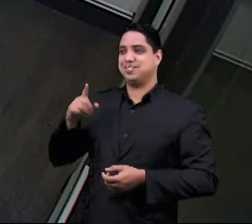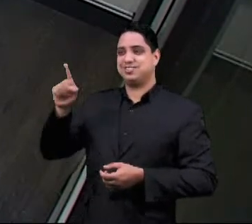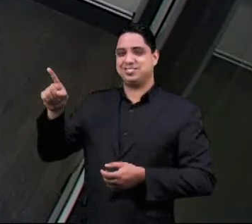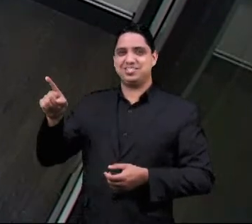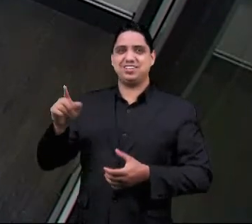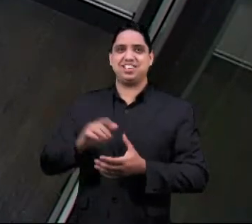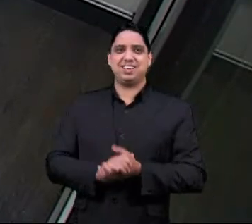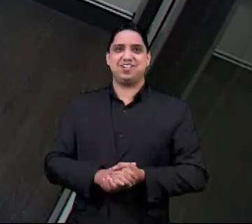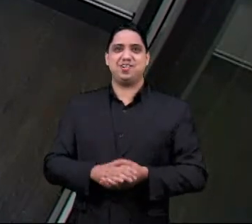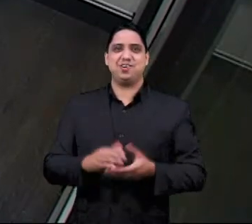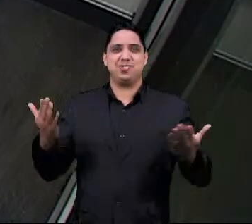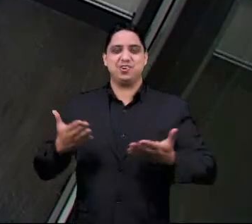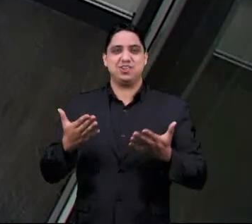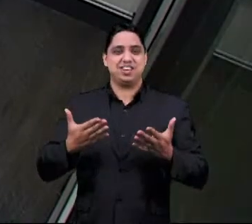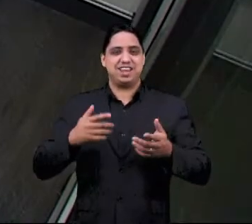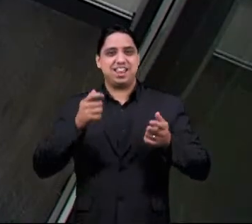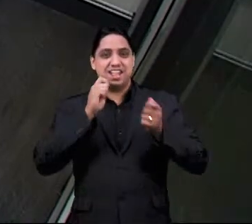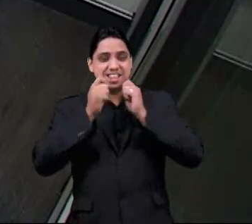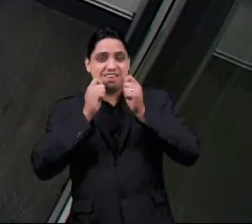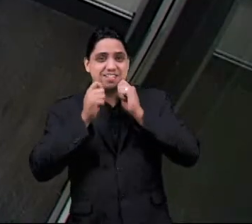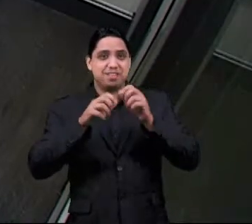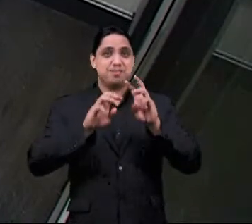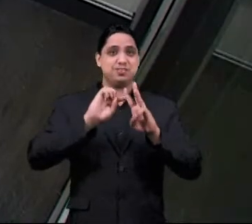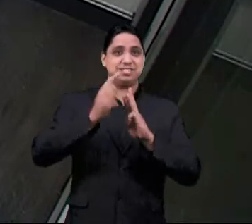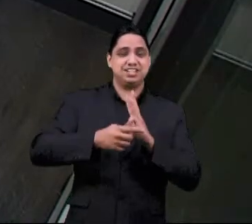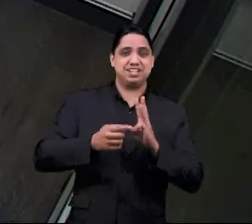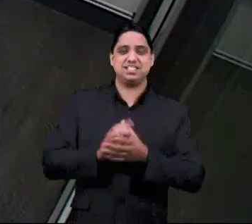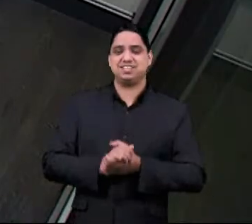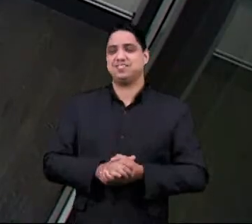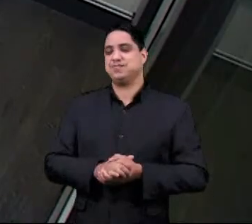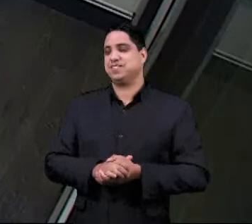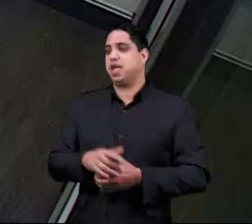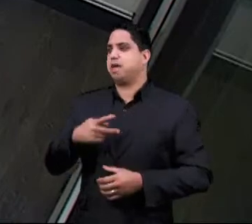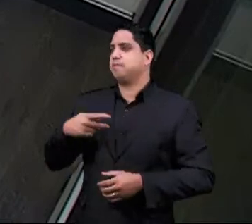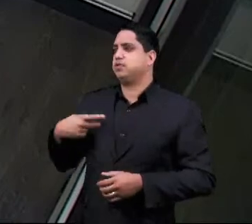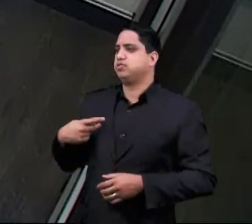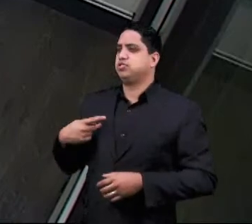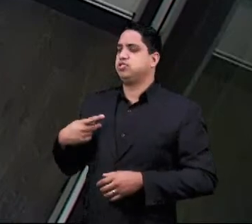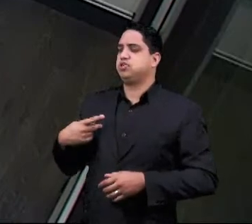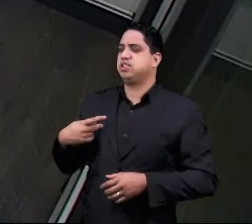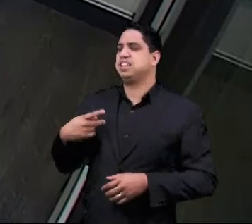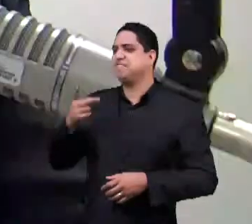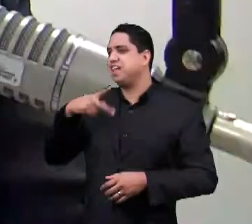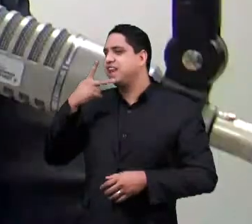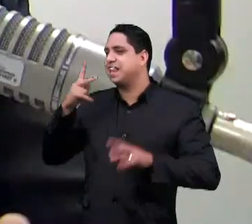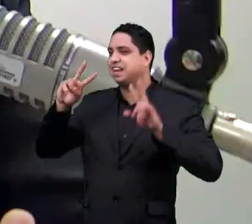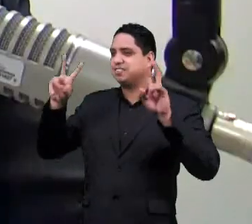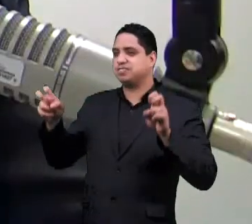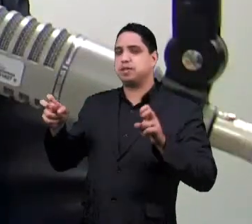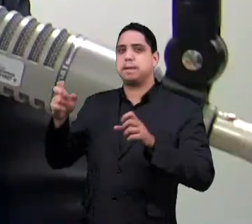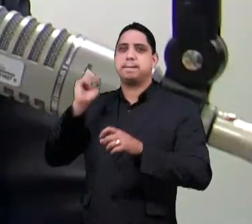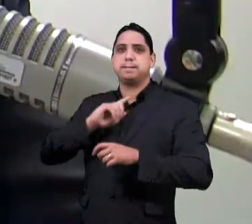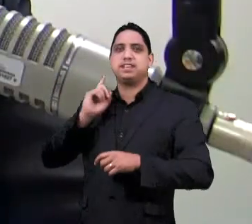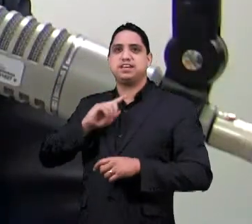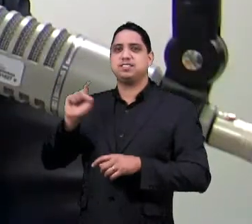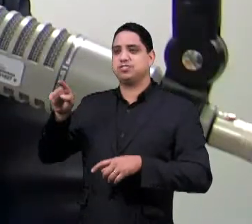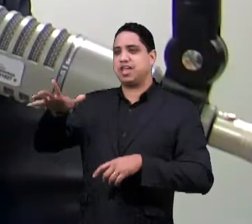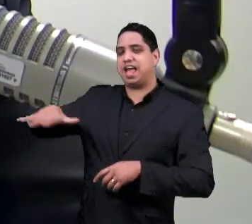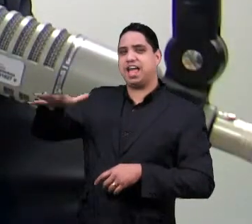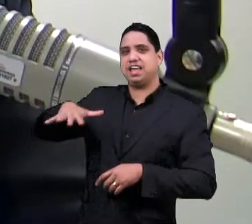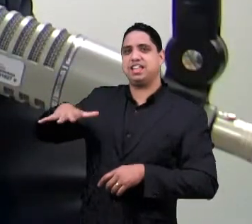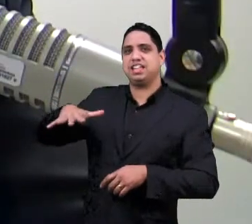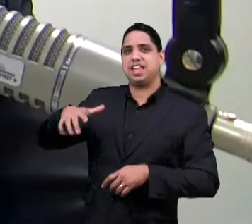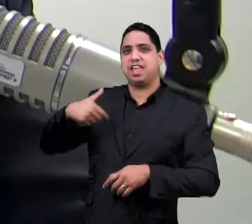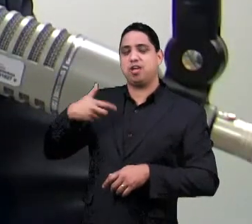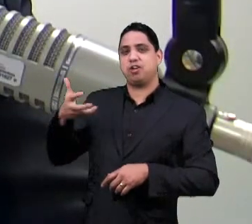está sendo hoje aqui entrevistado pelos 3. Pastor, nós estamos falando muito de Minas, né? Minas, o senhor é de Minas Gerais.